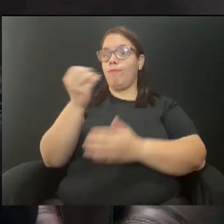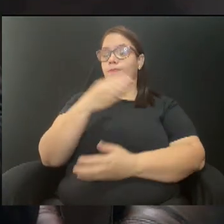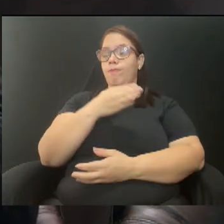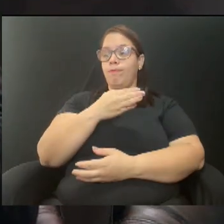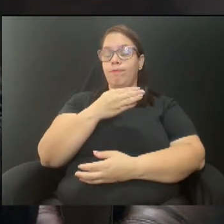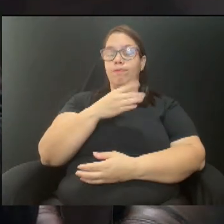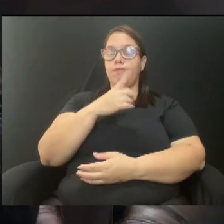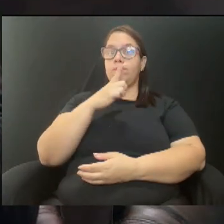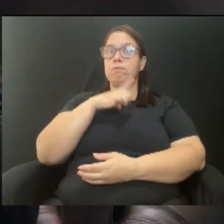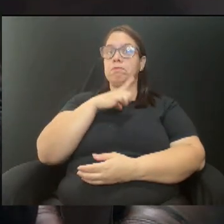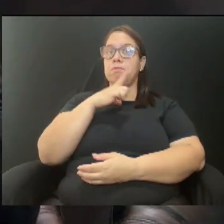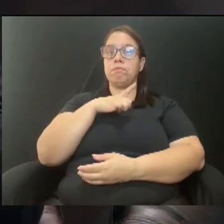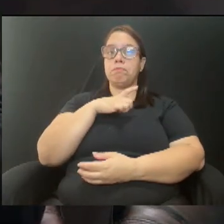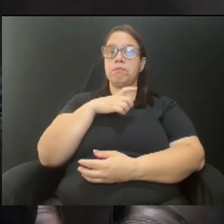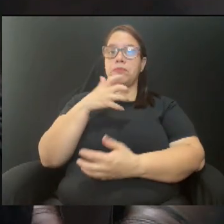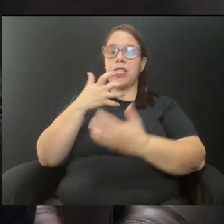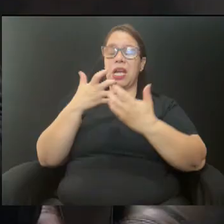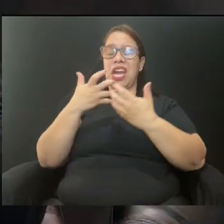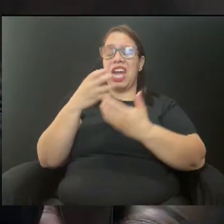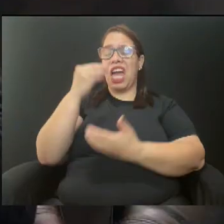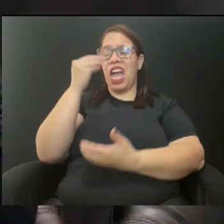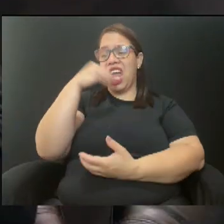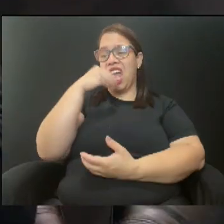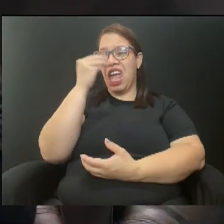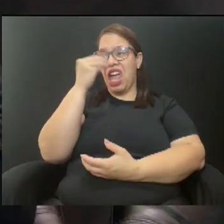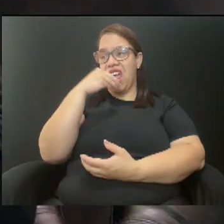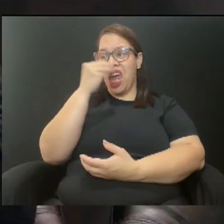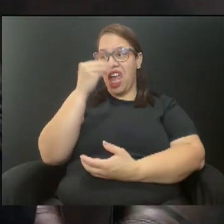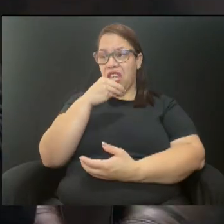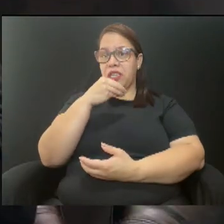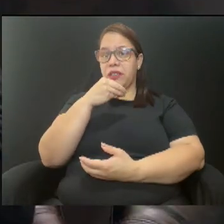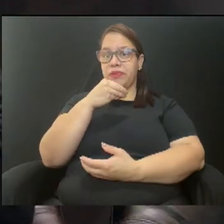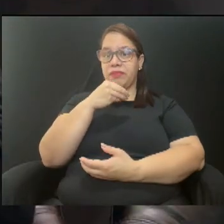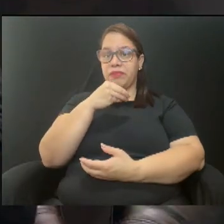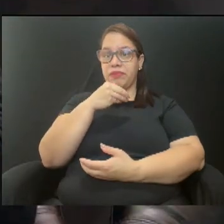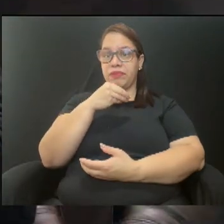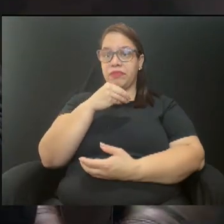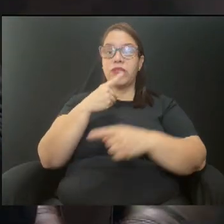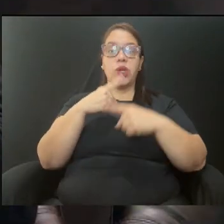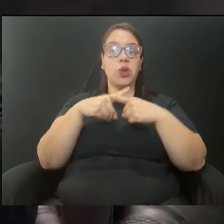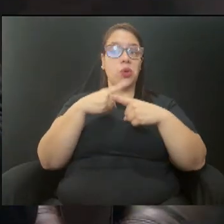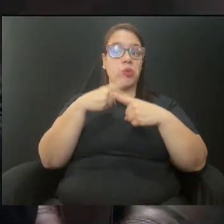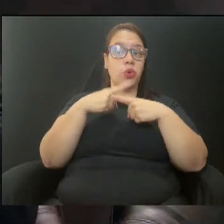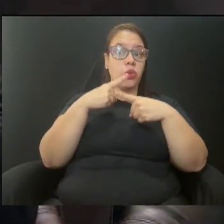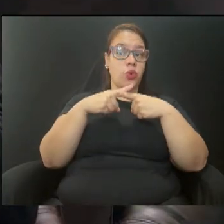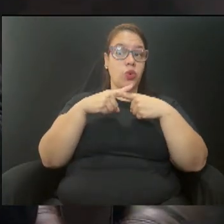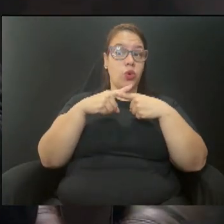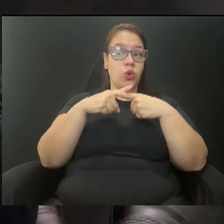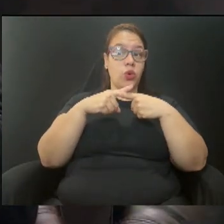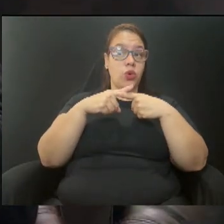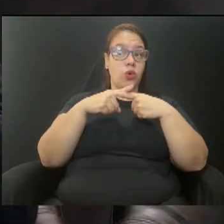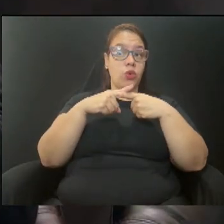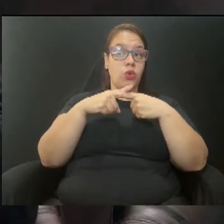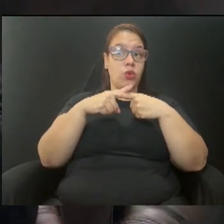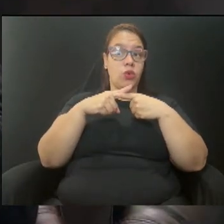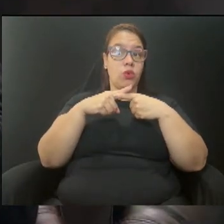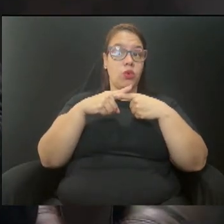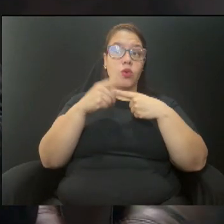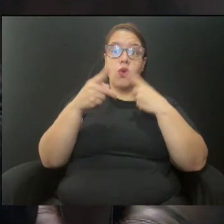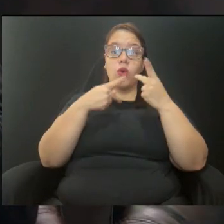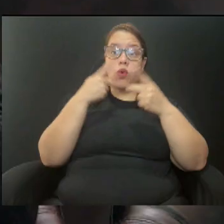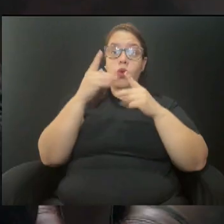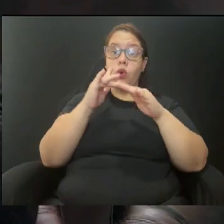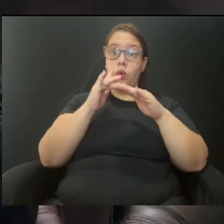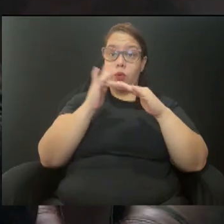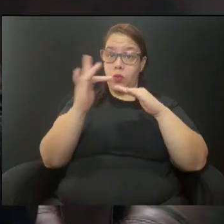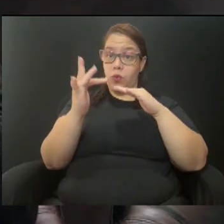de fracasso. E aí a gente pode explorar um pouquinho mais o porquê. Um indício, começando como você trouxe das redes sociais, é